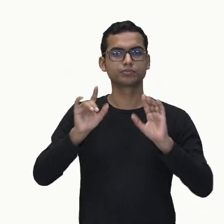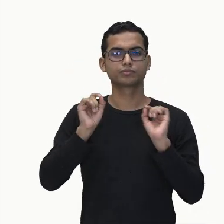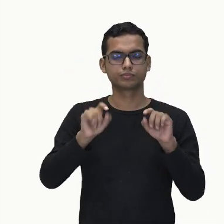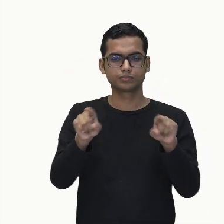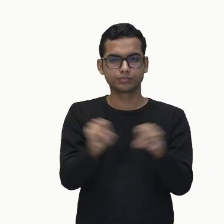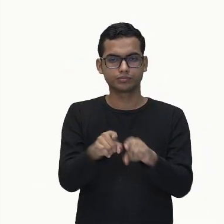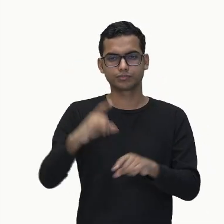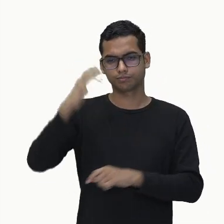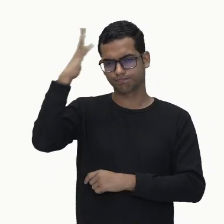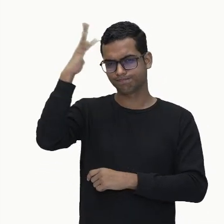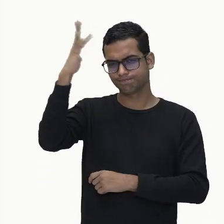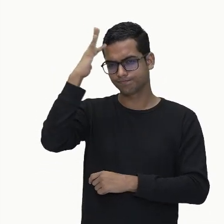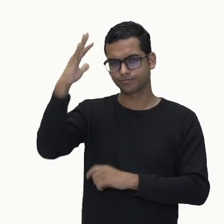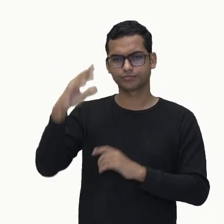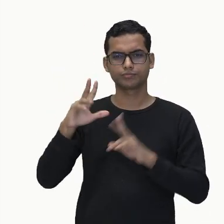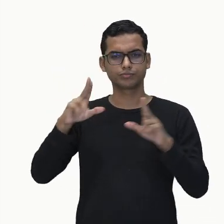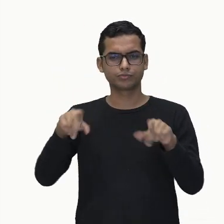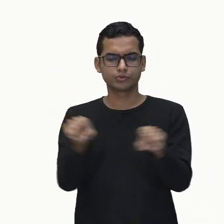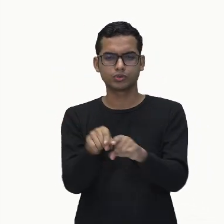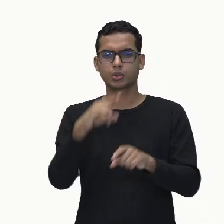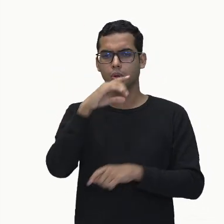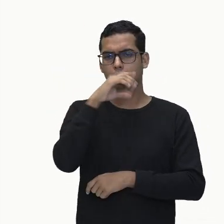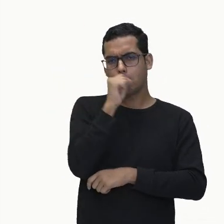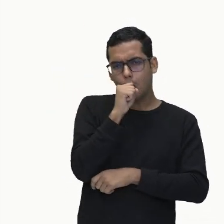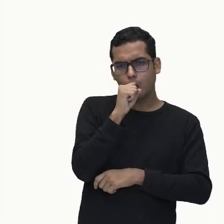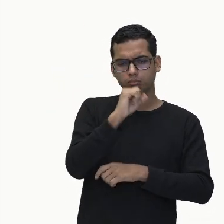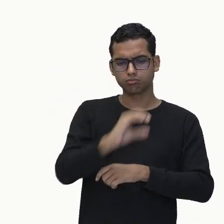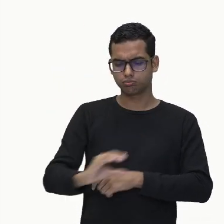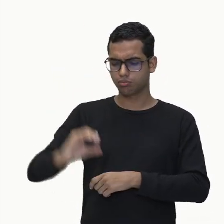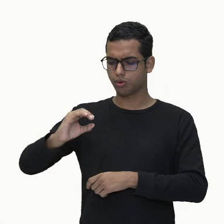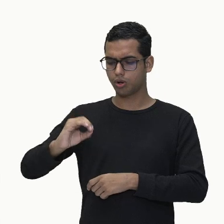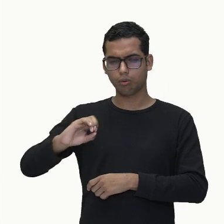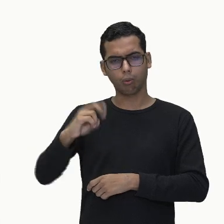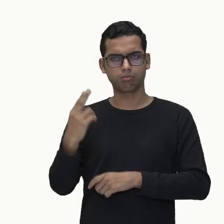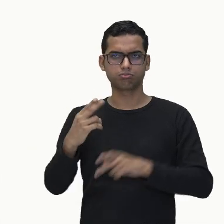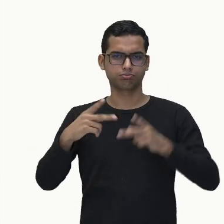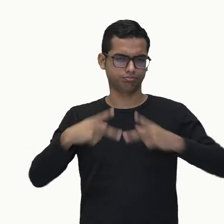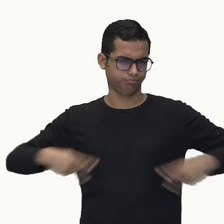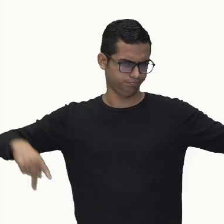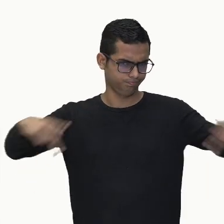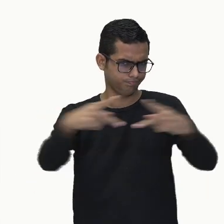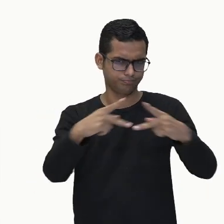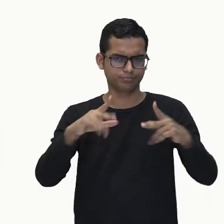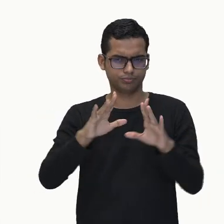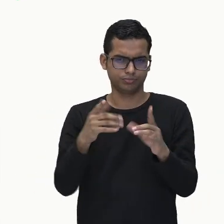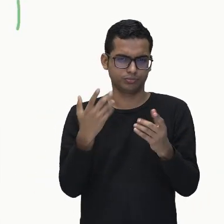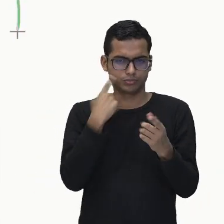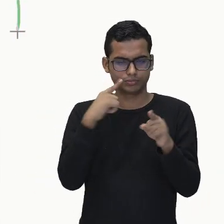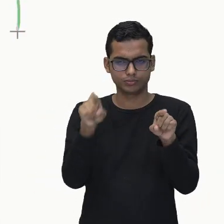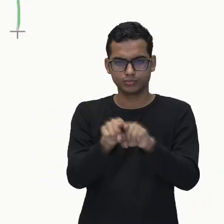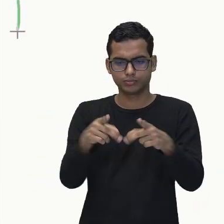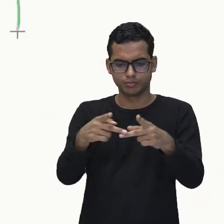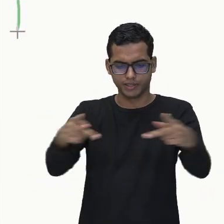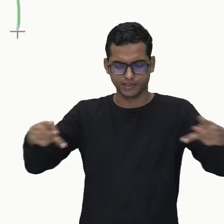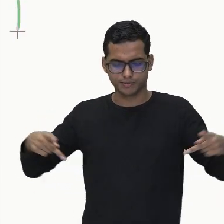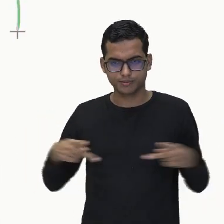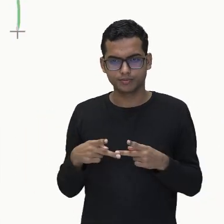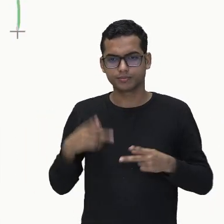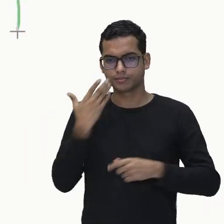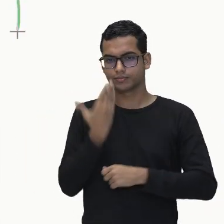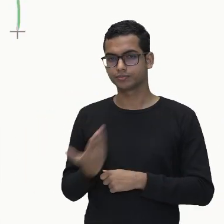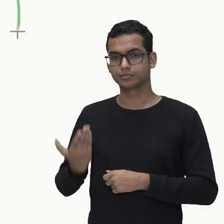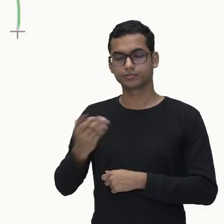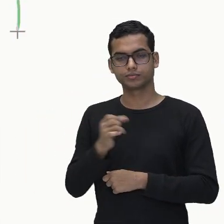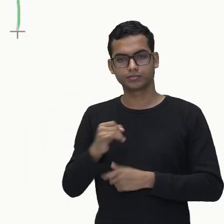vamos imaginar que ele é uma laranja né ou uma pizza alguma coisa assim Se nós partimos no meio Nós temos